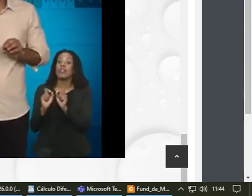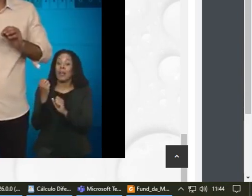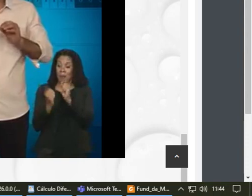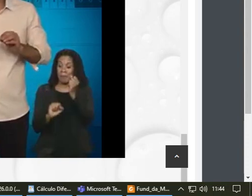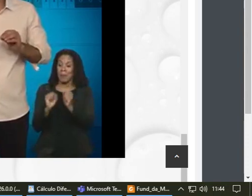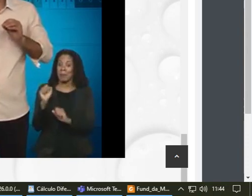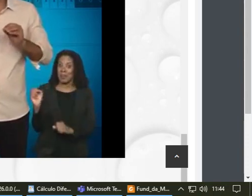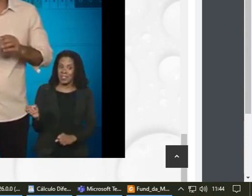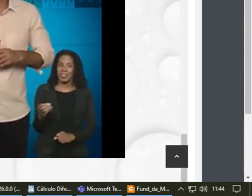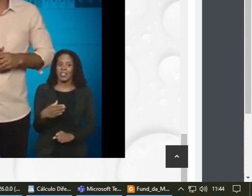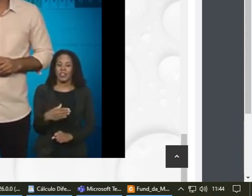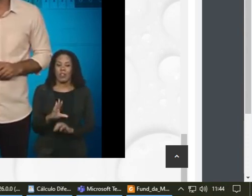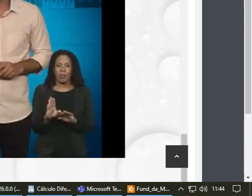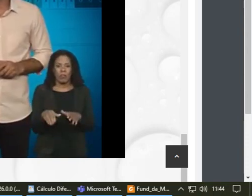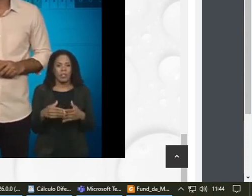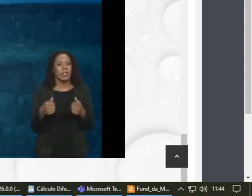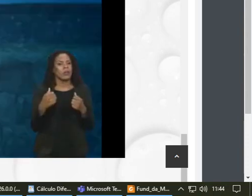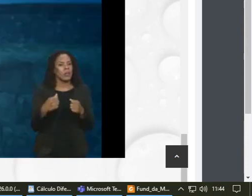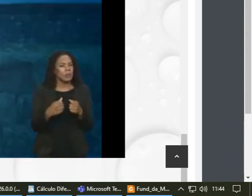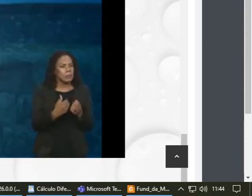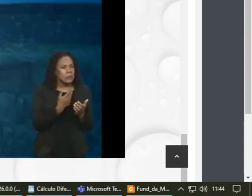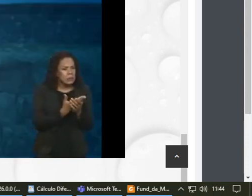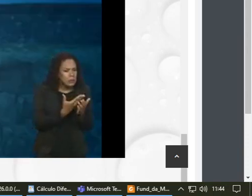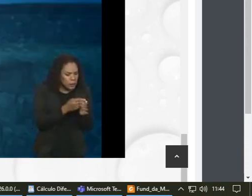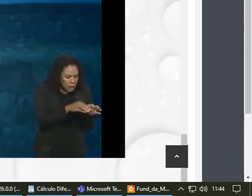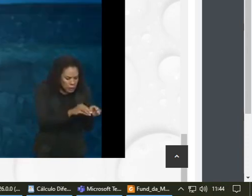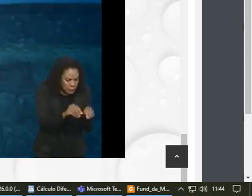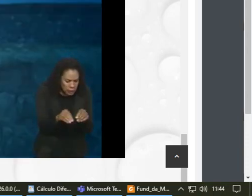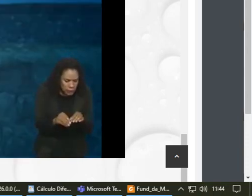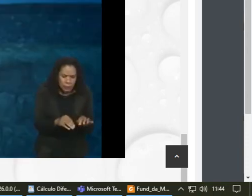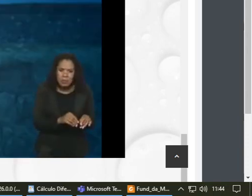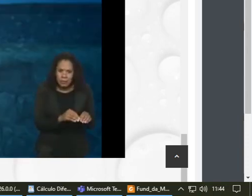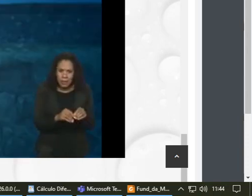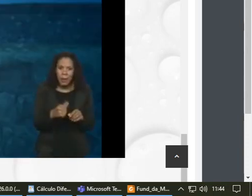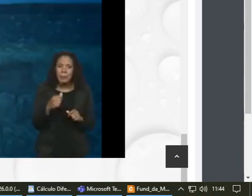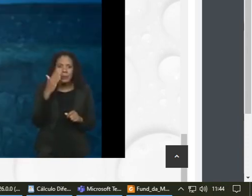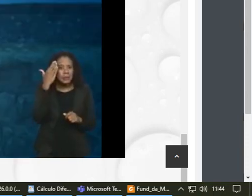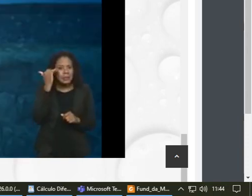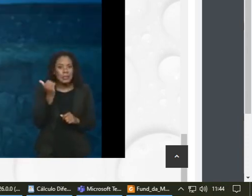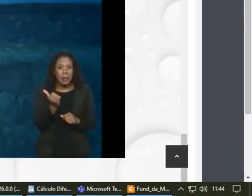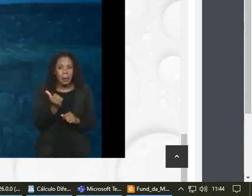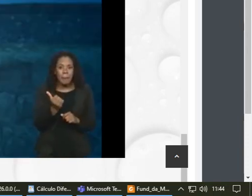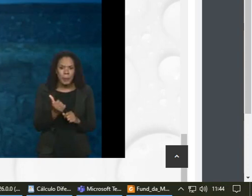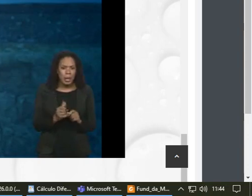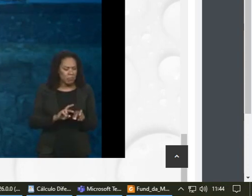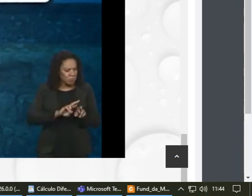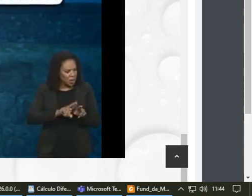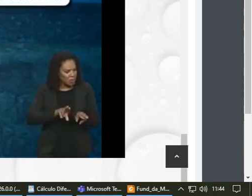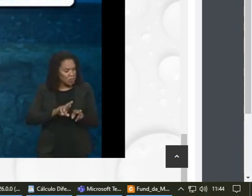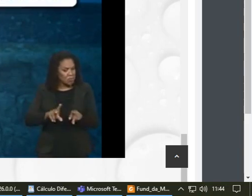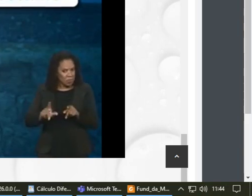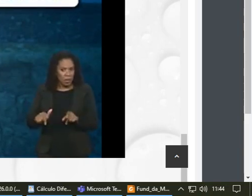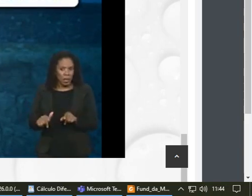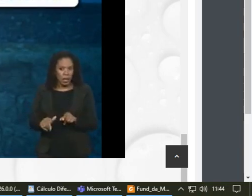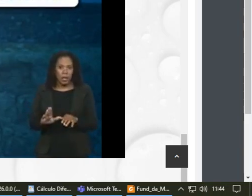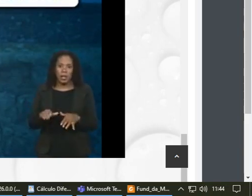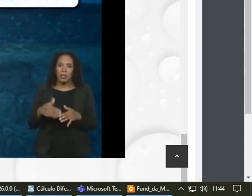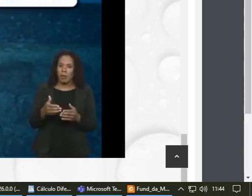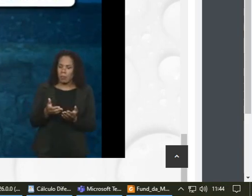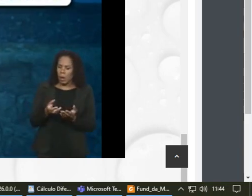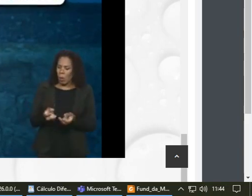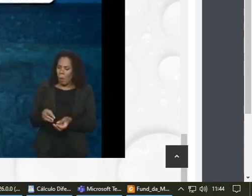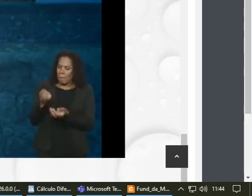com todos os estudos de solo necessários. Conhecer as fases do solo e as relações entre elas a partir dos parâmetros de peso e volume